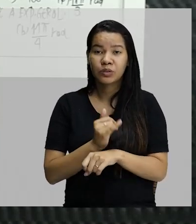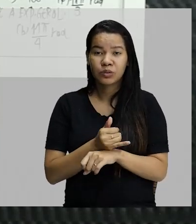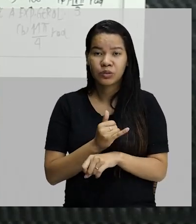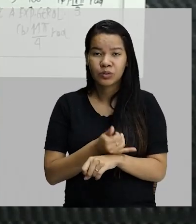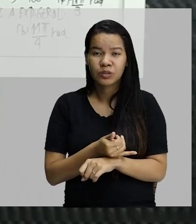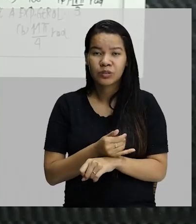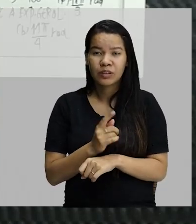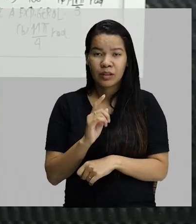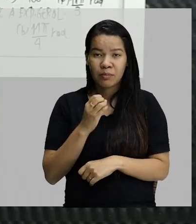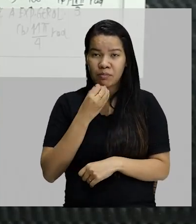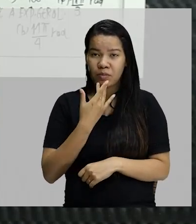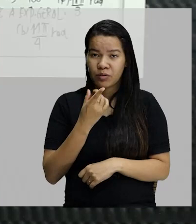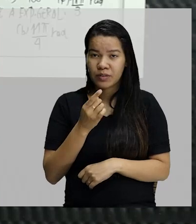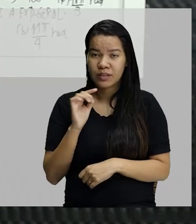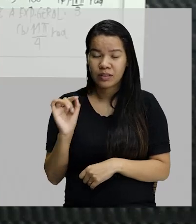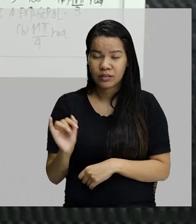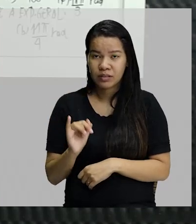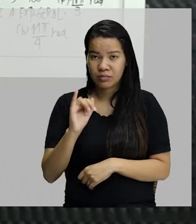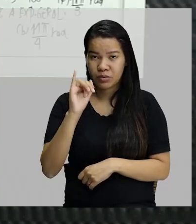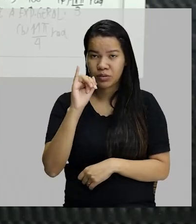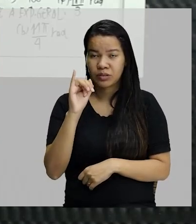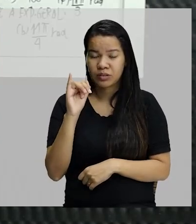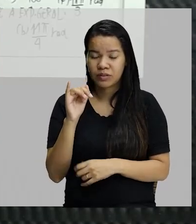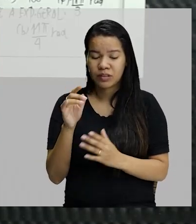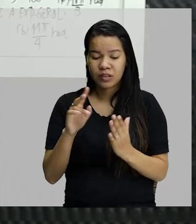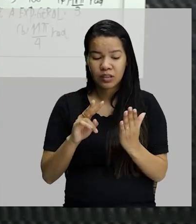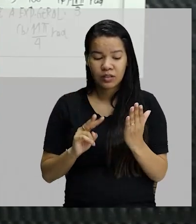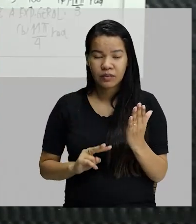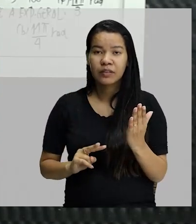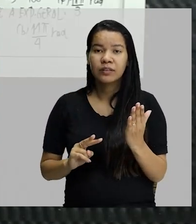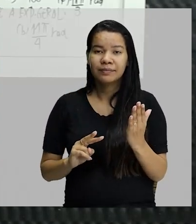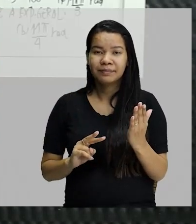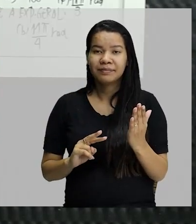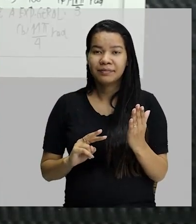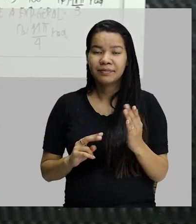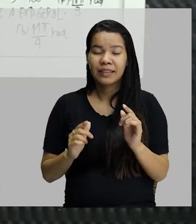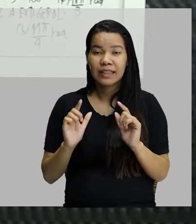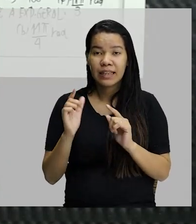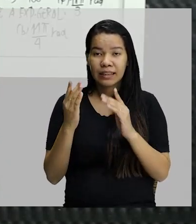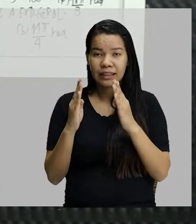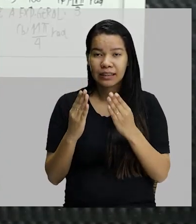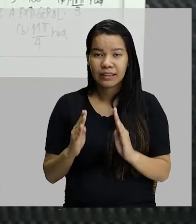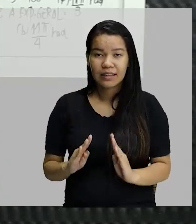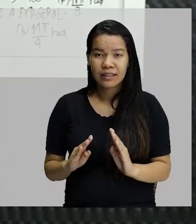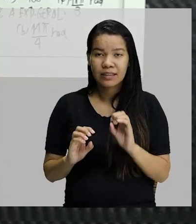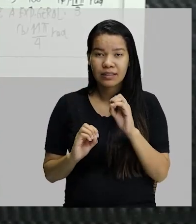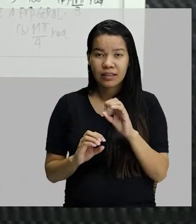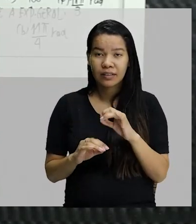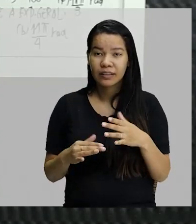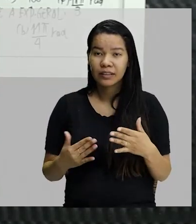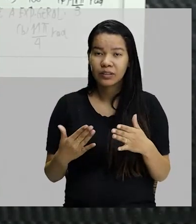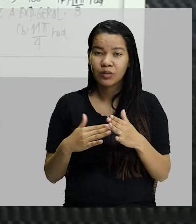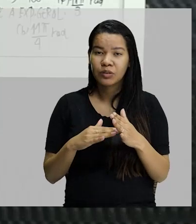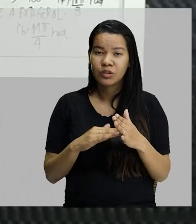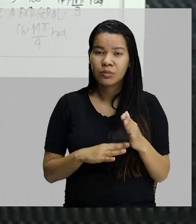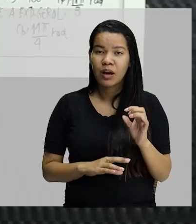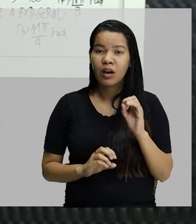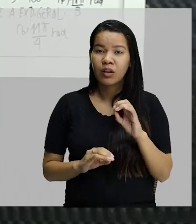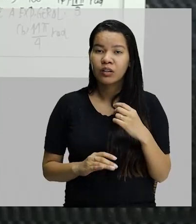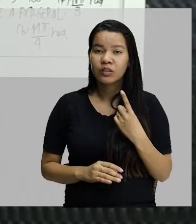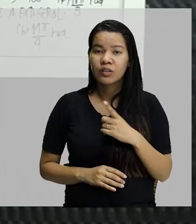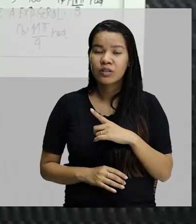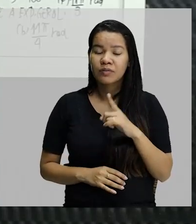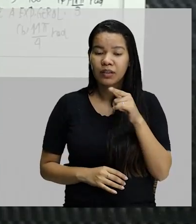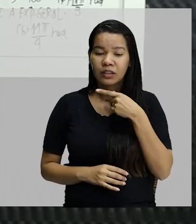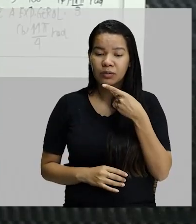importante que você vá conferir as aulas. Galera, na aula passada a gente falou aqui do ciclo trigonométrico, né? A última aula que nós falamos, porque